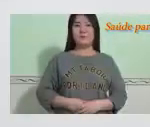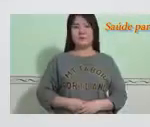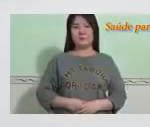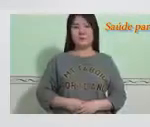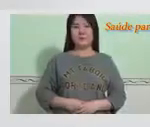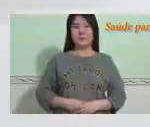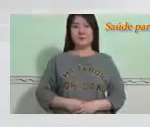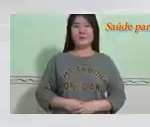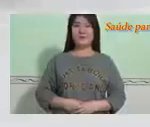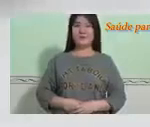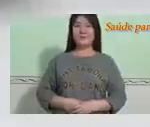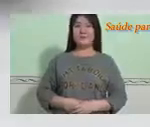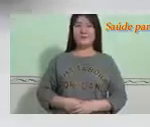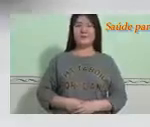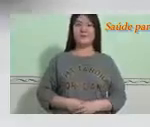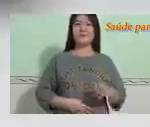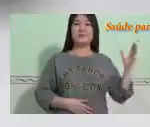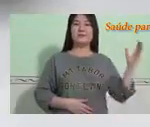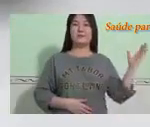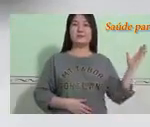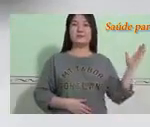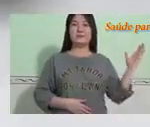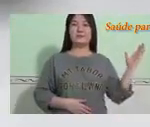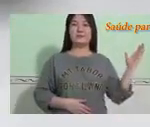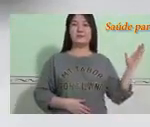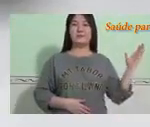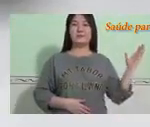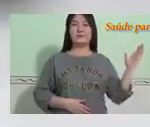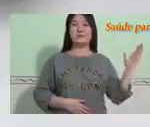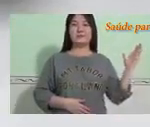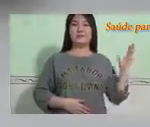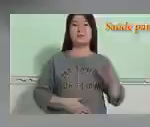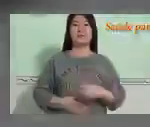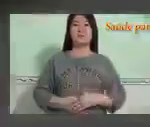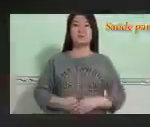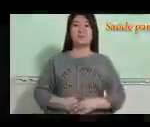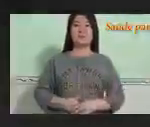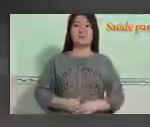que protege contra doenças sexualmente transmissíveis.